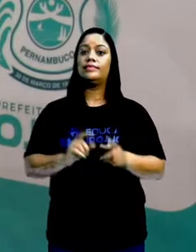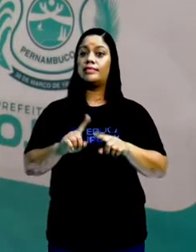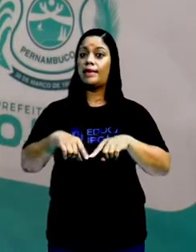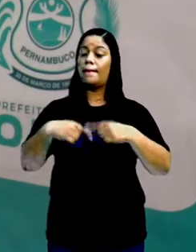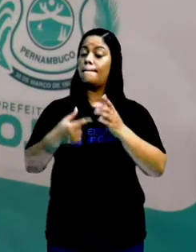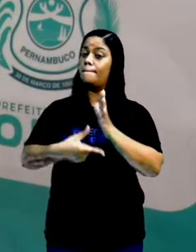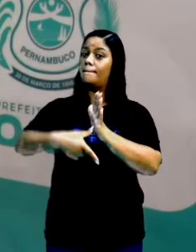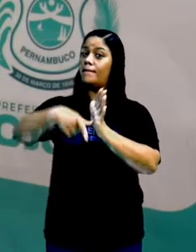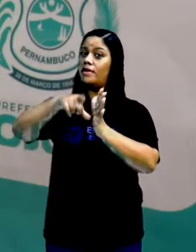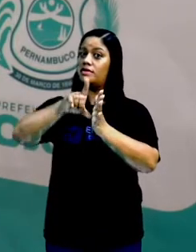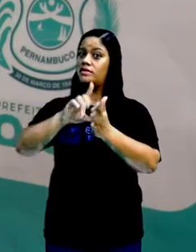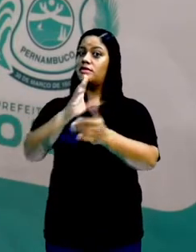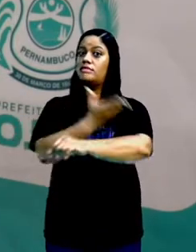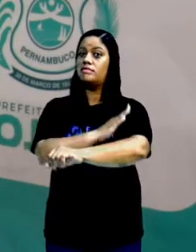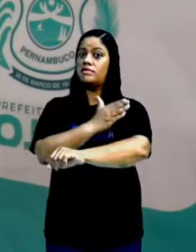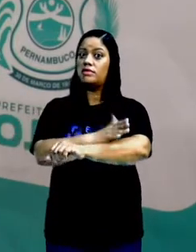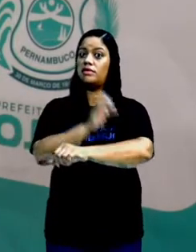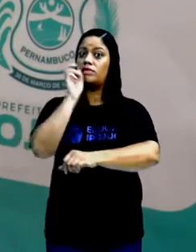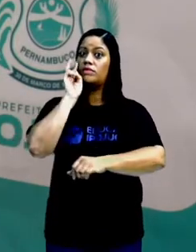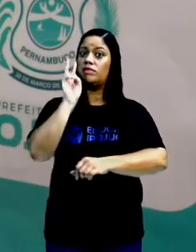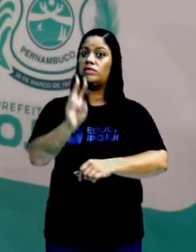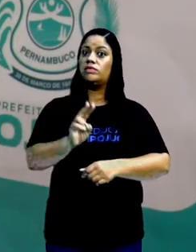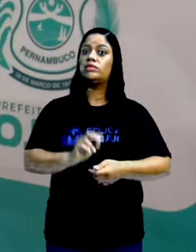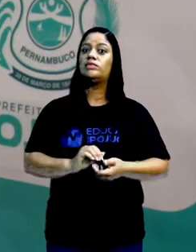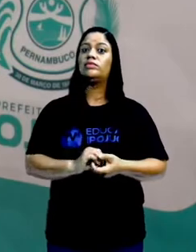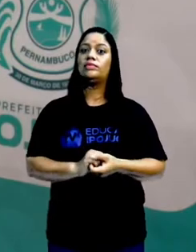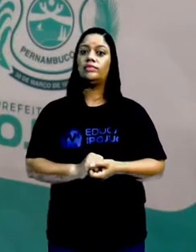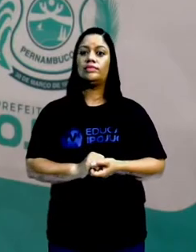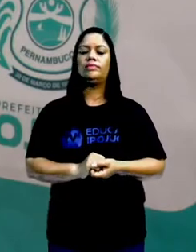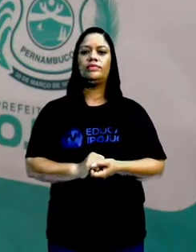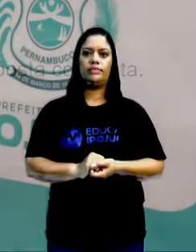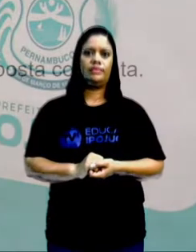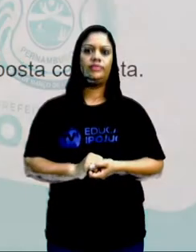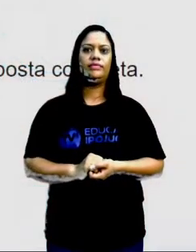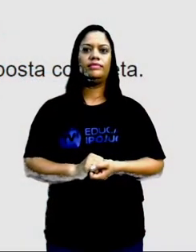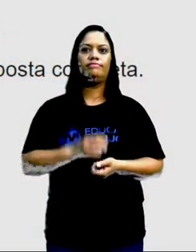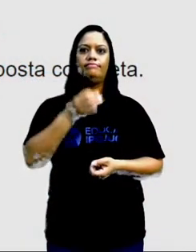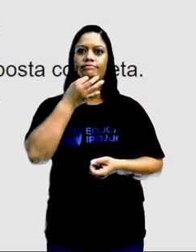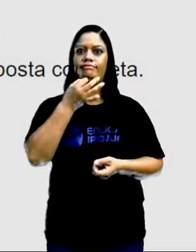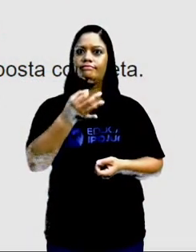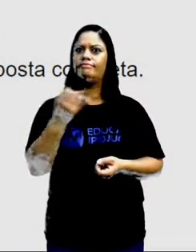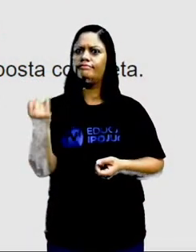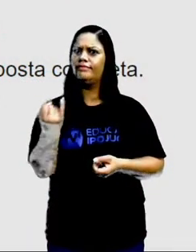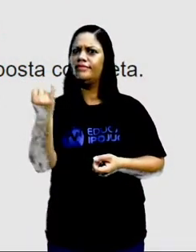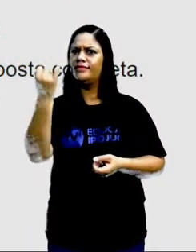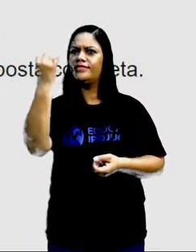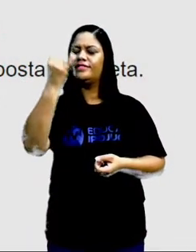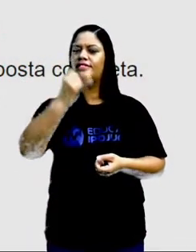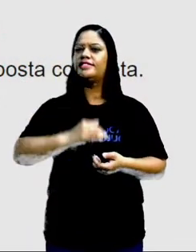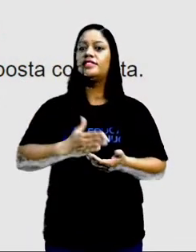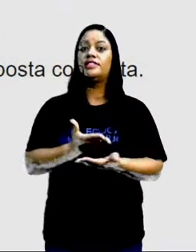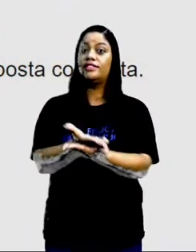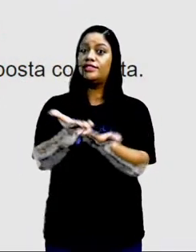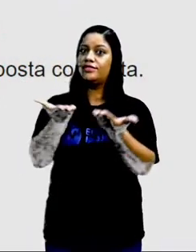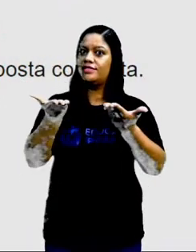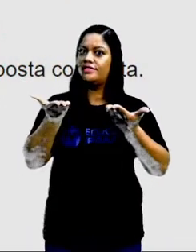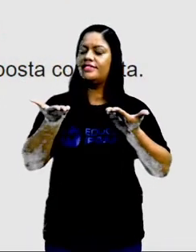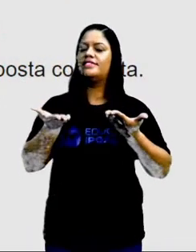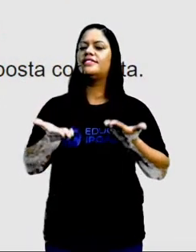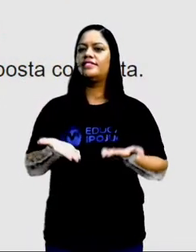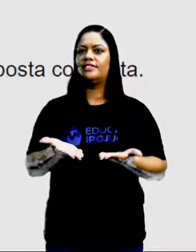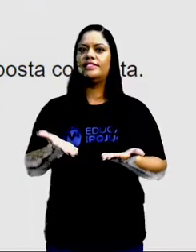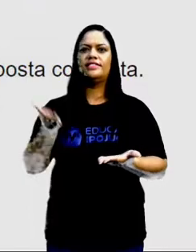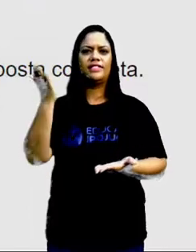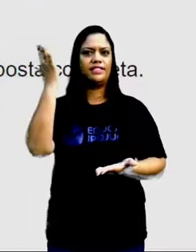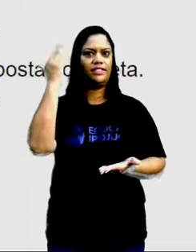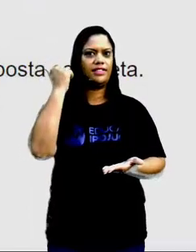de praticarmos, vamos ver algumas dicas, vou colocar aqui algumas dicas para que vocês